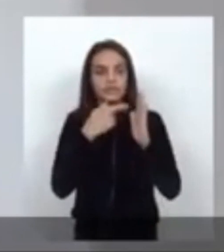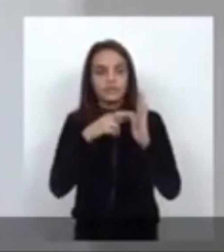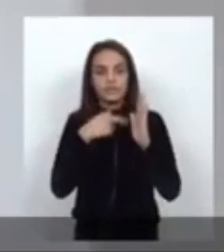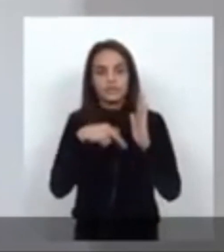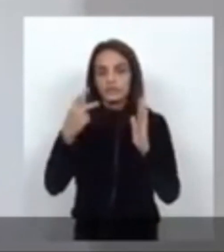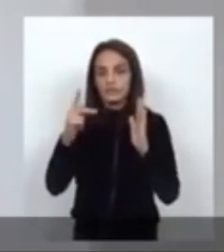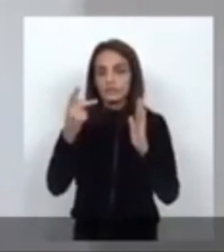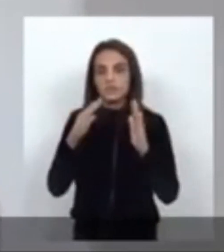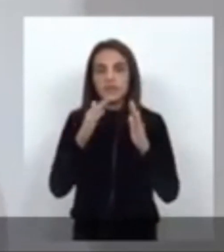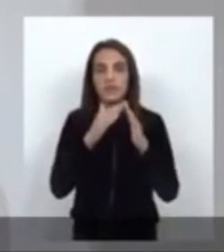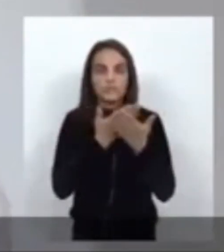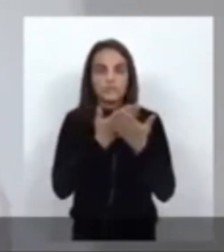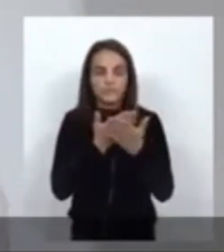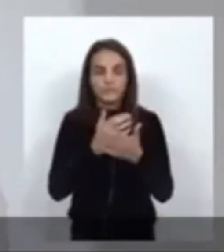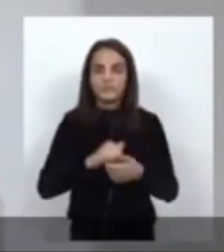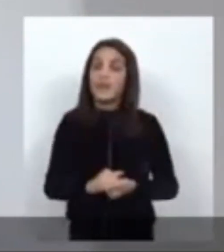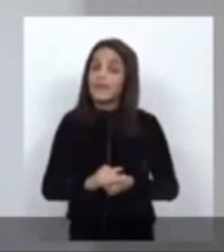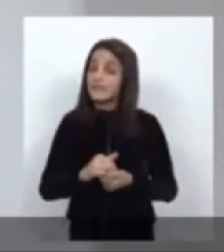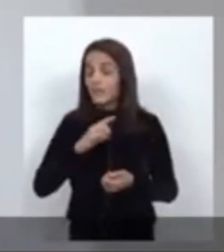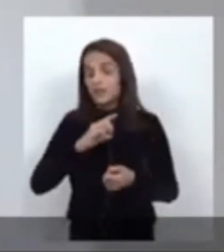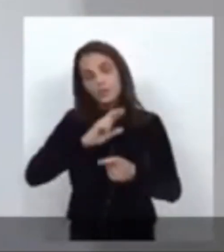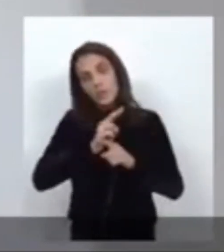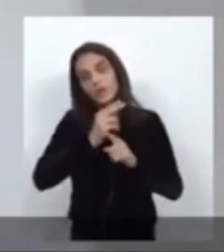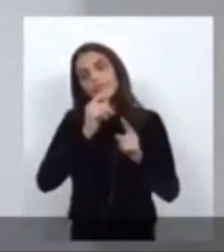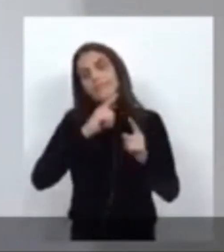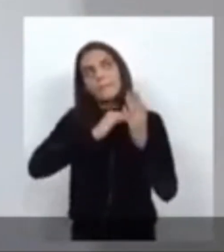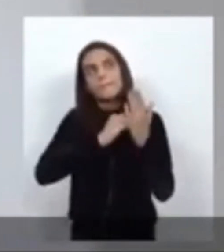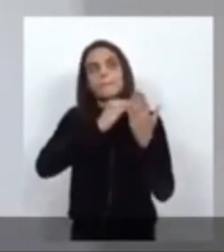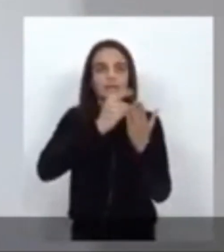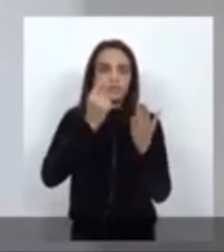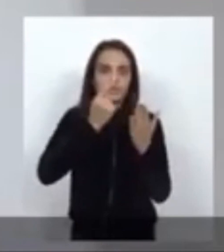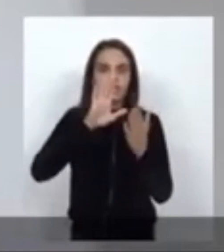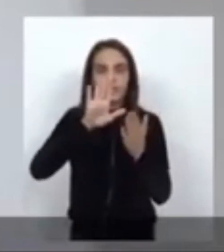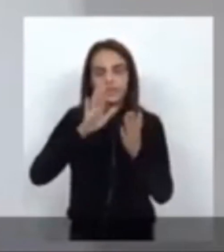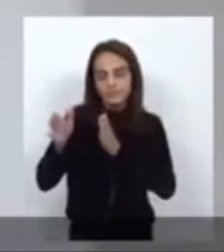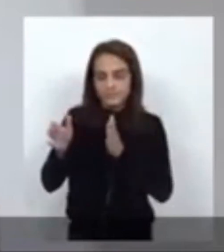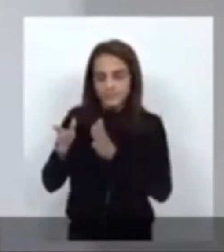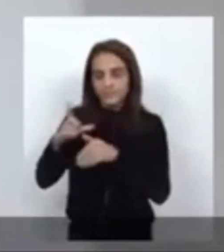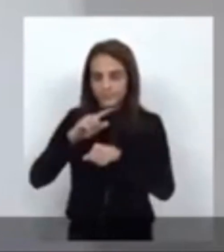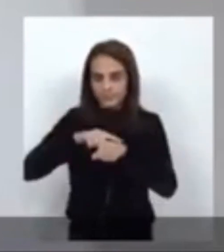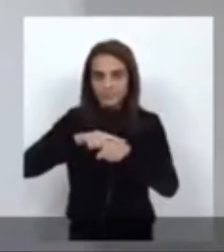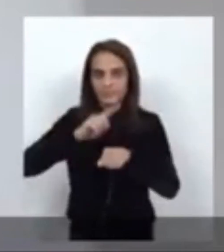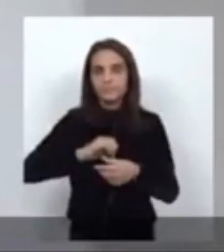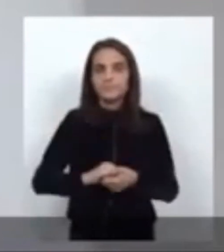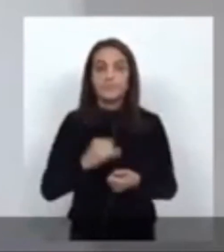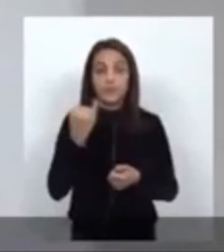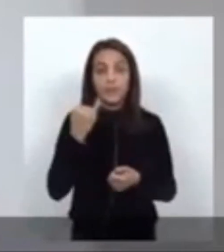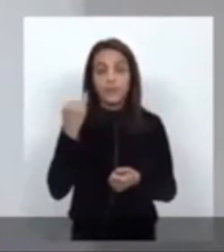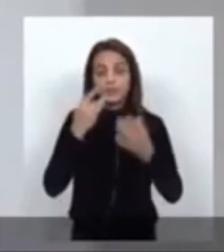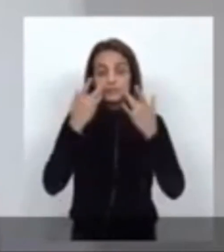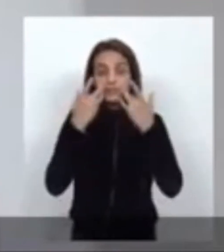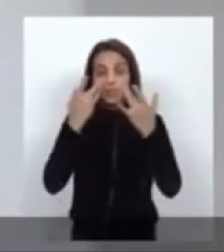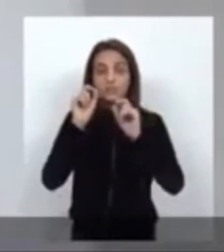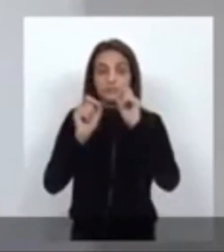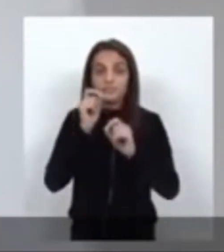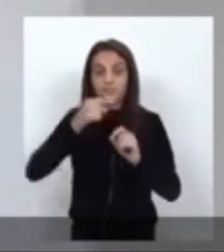tem supervisores que têm mais de uma, né? Mas a gente vai dar um prazo para esse registro. O importante, Roberta, é ressaltar que a